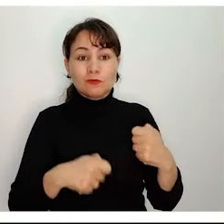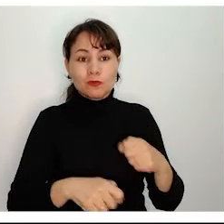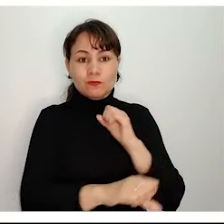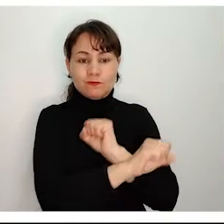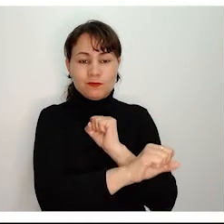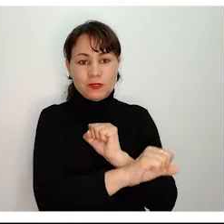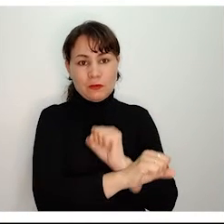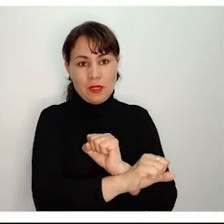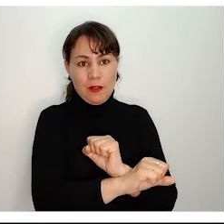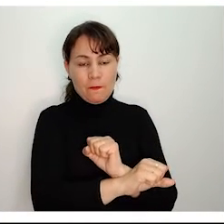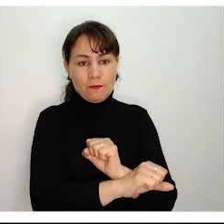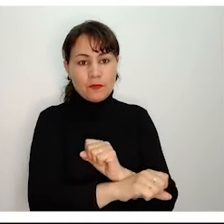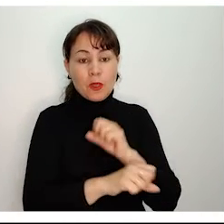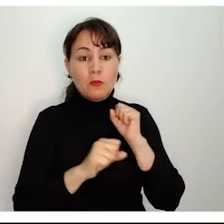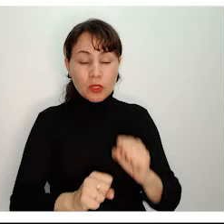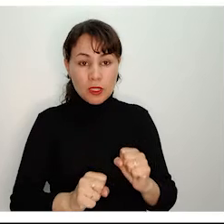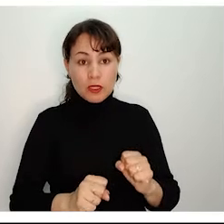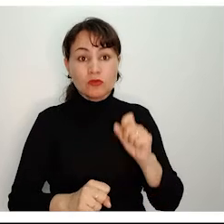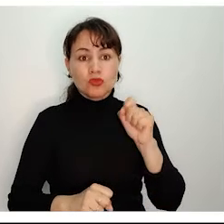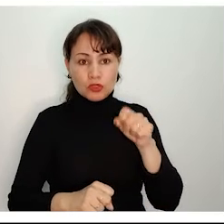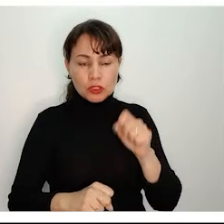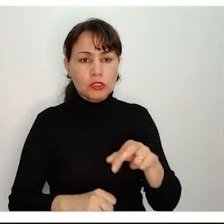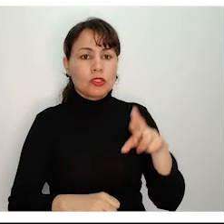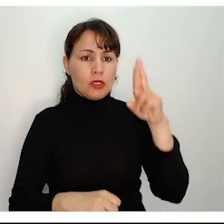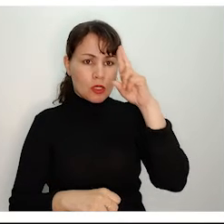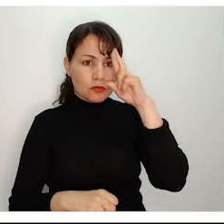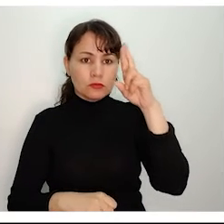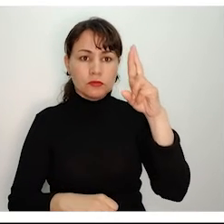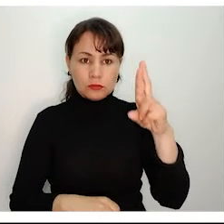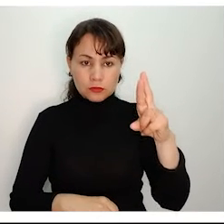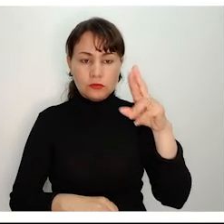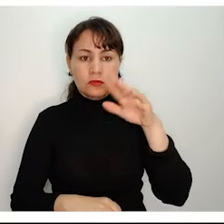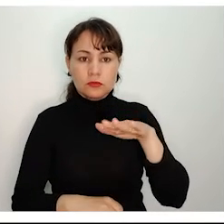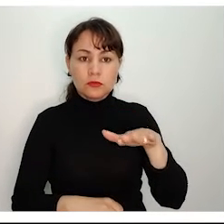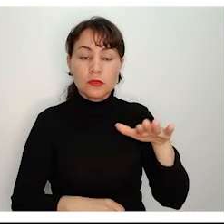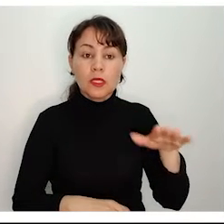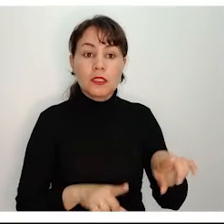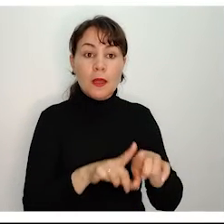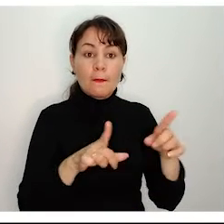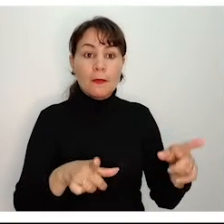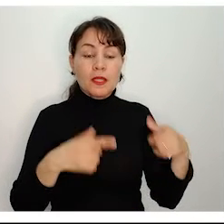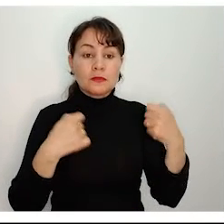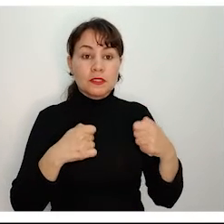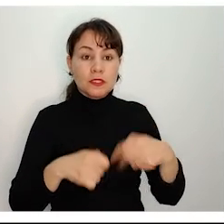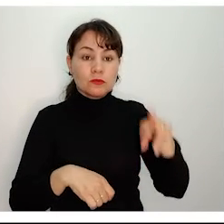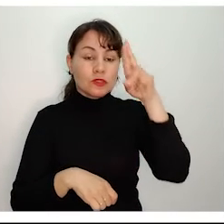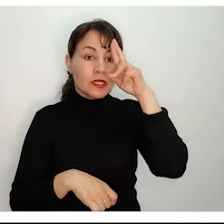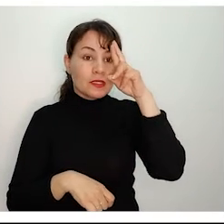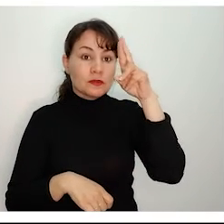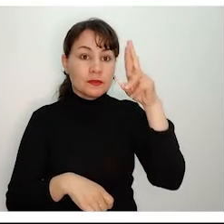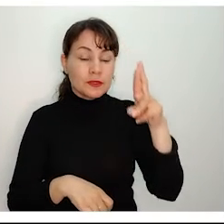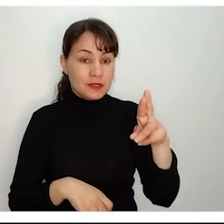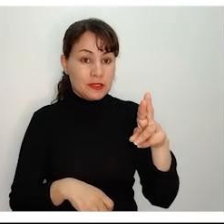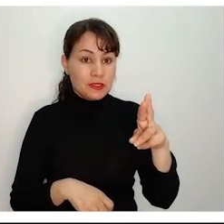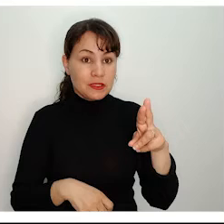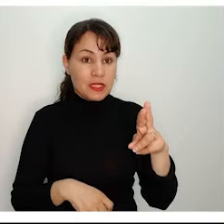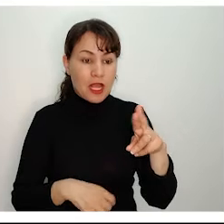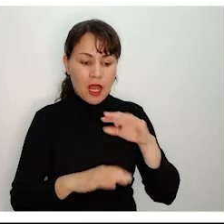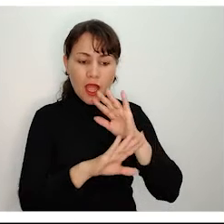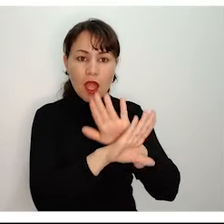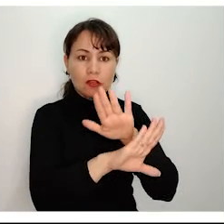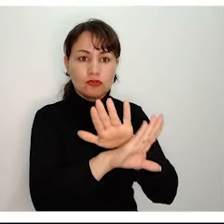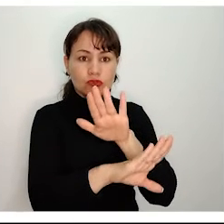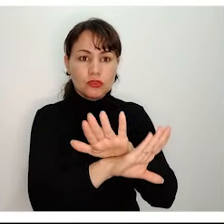podemos dar tempo ao tempo. Sim, nós devemos respeitar a criança, mas nós devemos